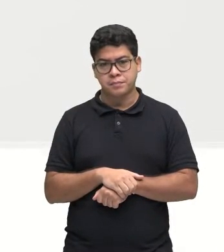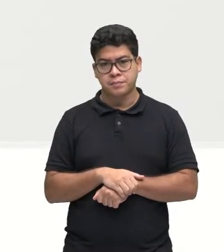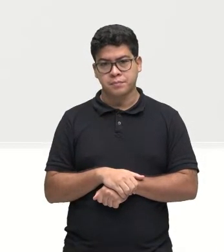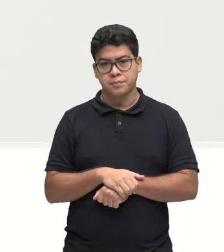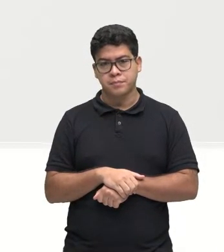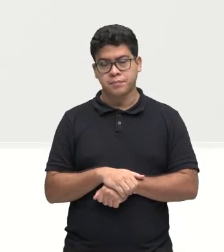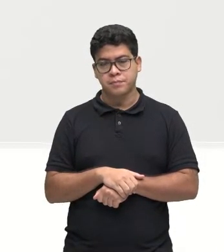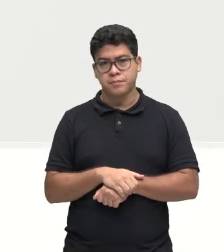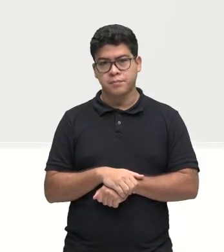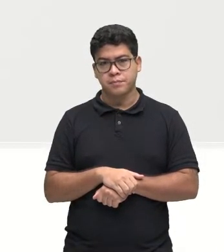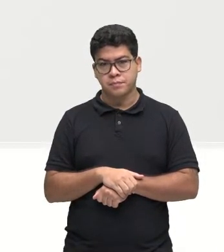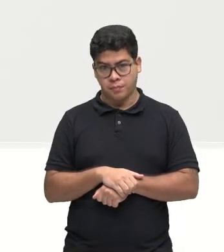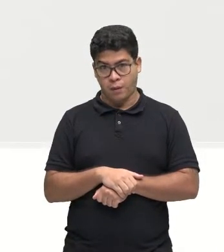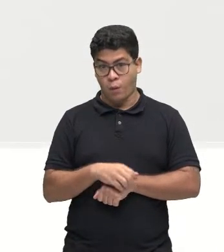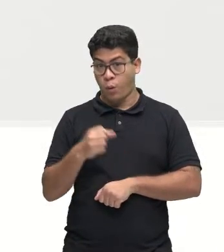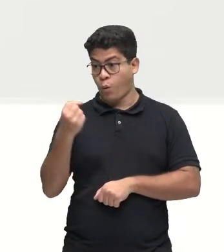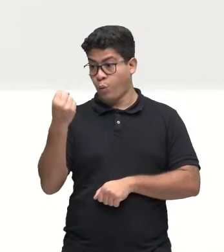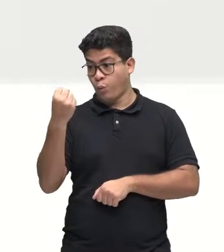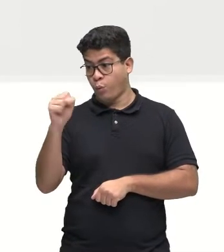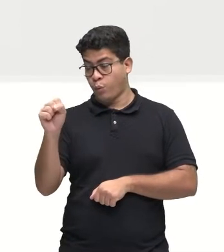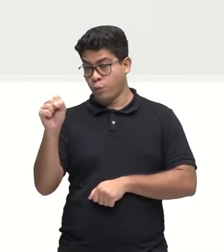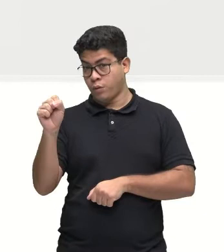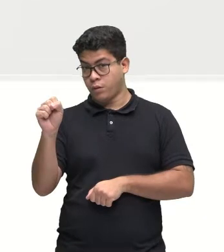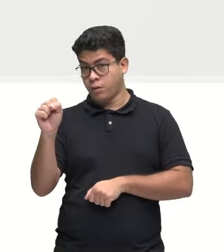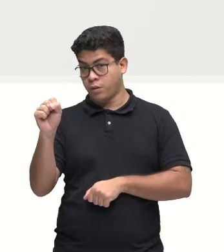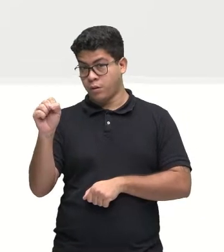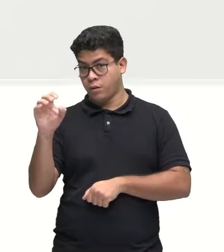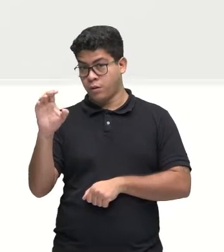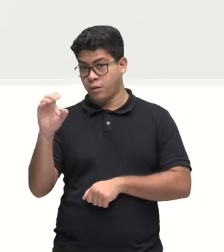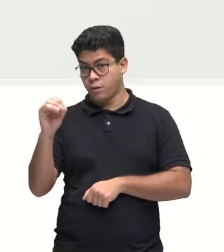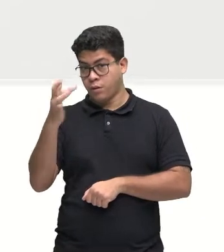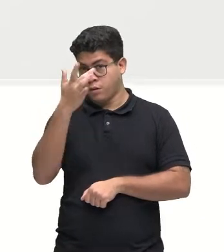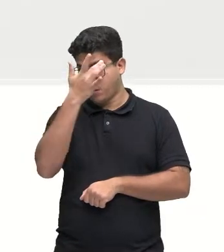para 80 funcionários,